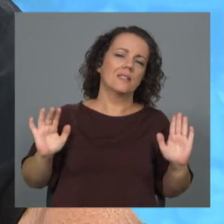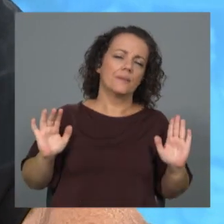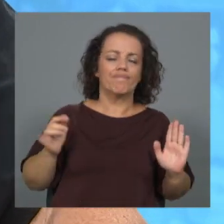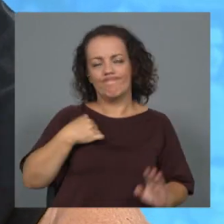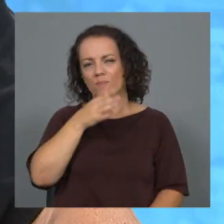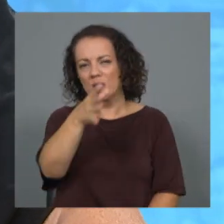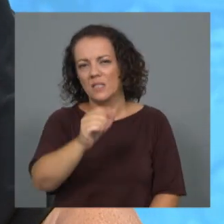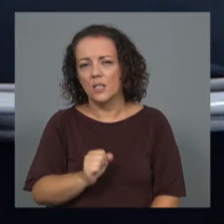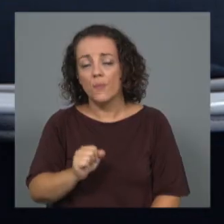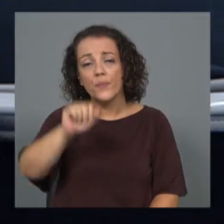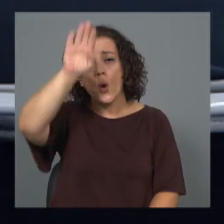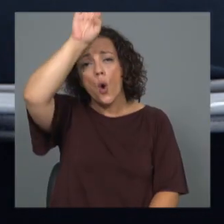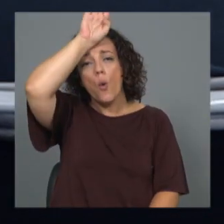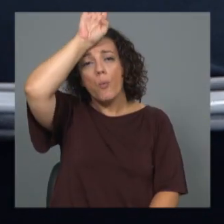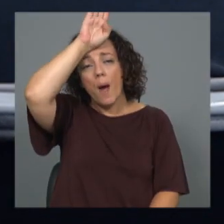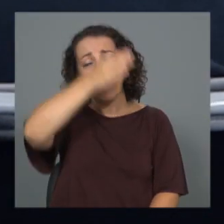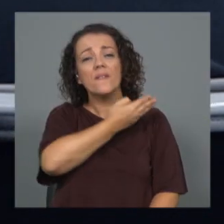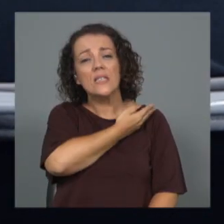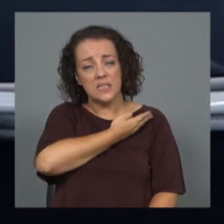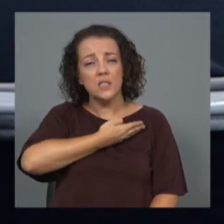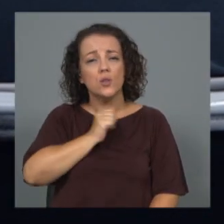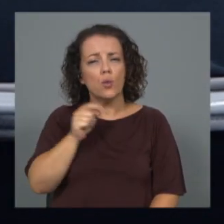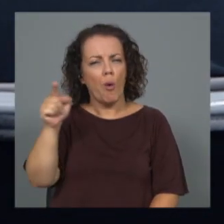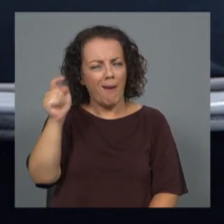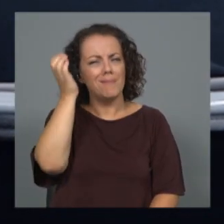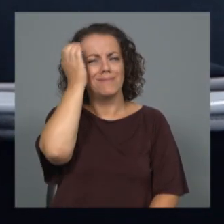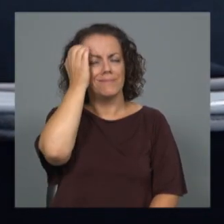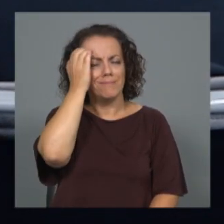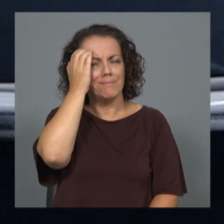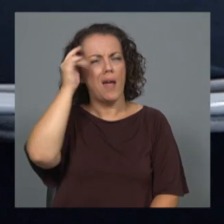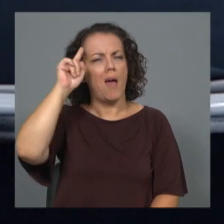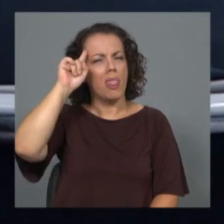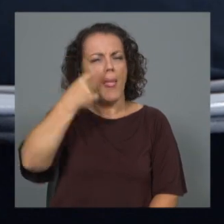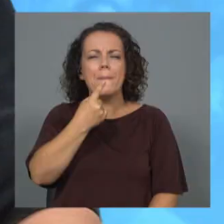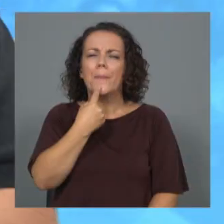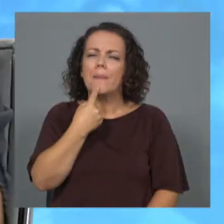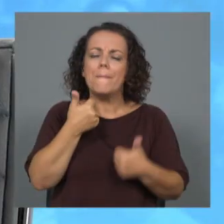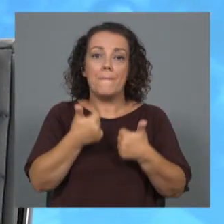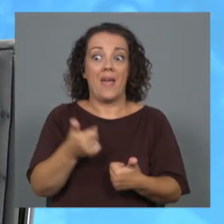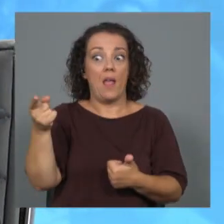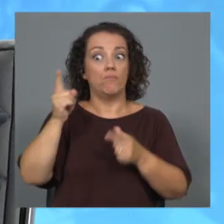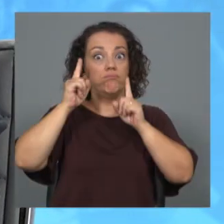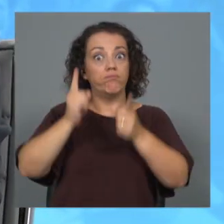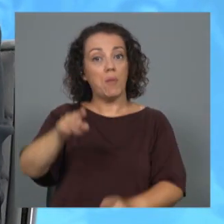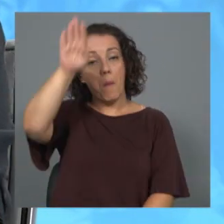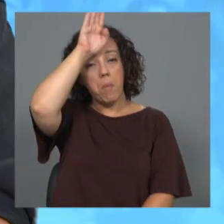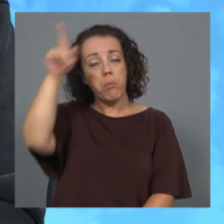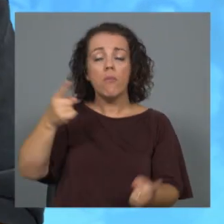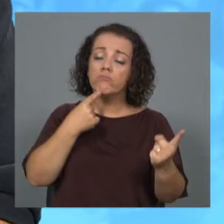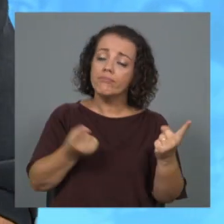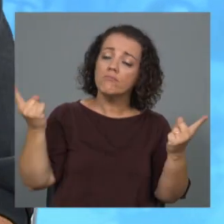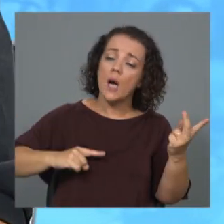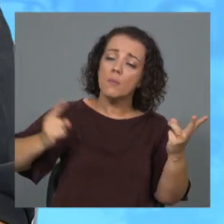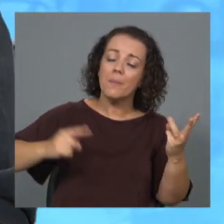coisa. O Papa Francisco é alguém extremamente lúcido disto. E desde que está no pontificado, tem dito esta